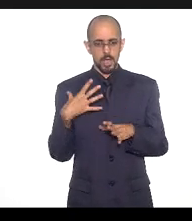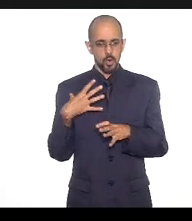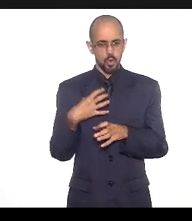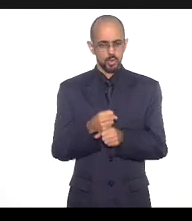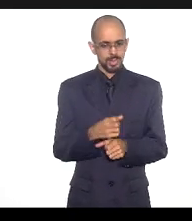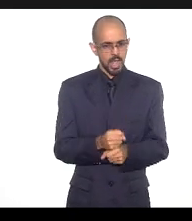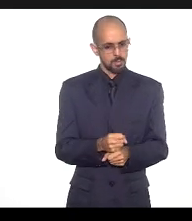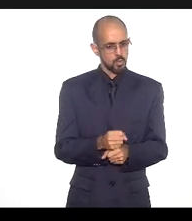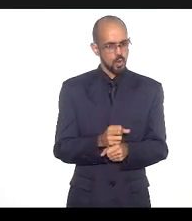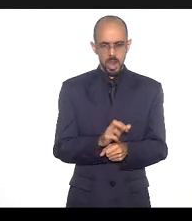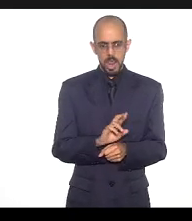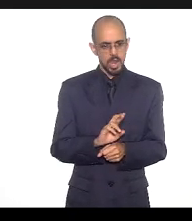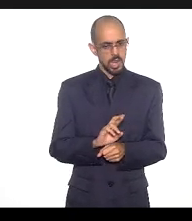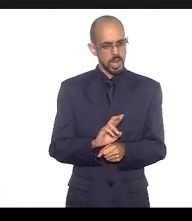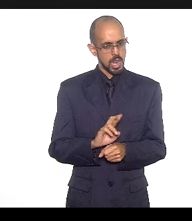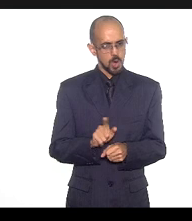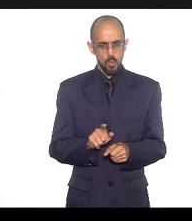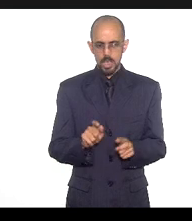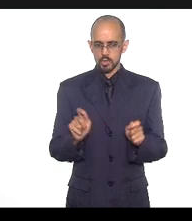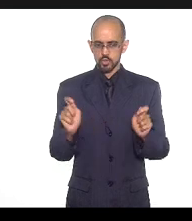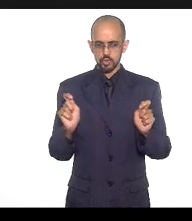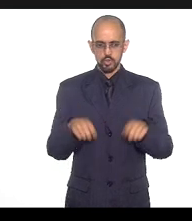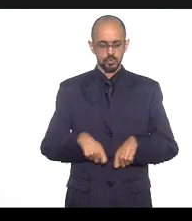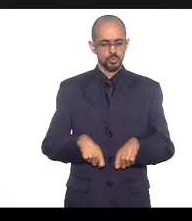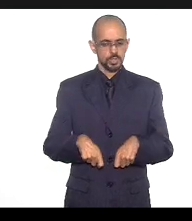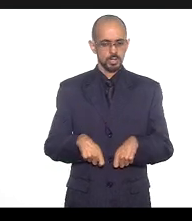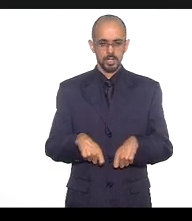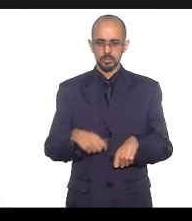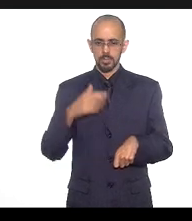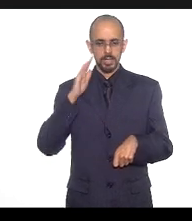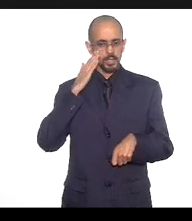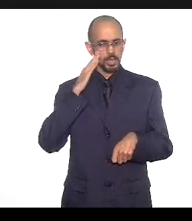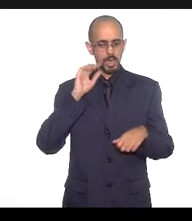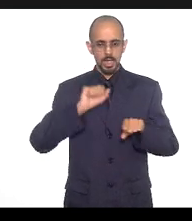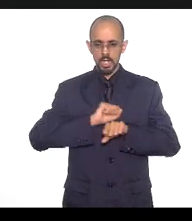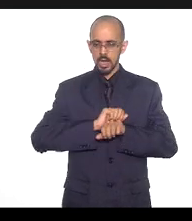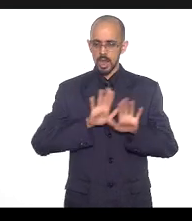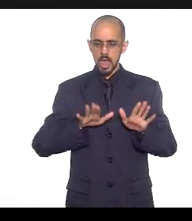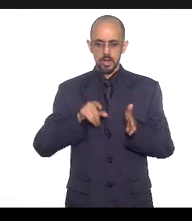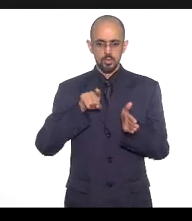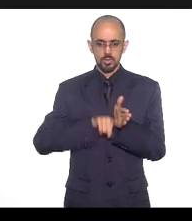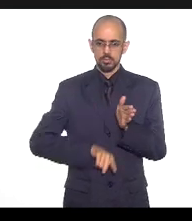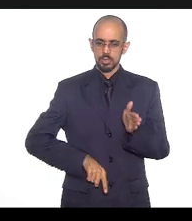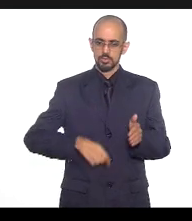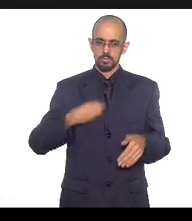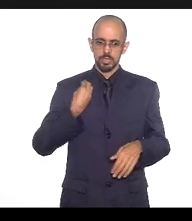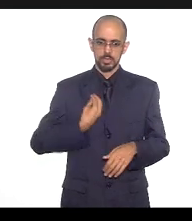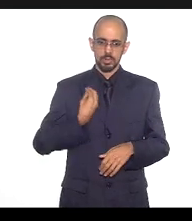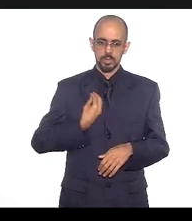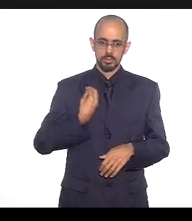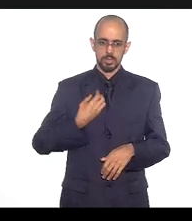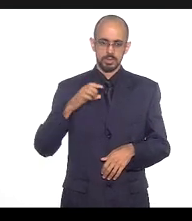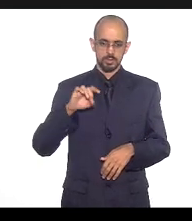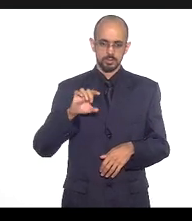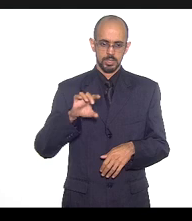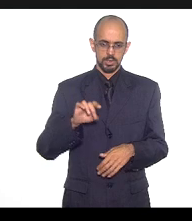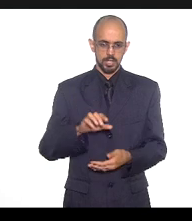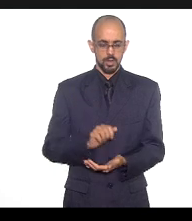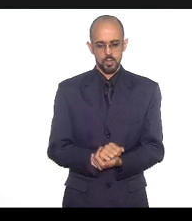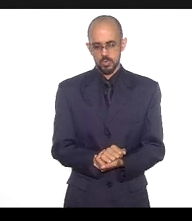é suficiente para se entender a questão do abatimento da participação especial,